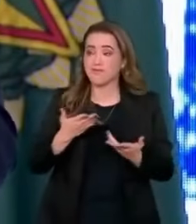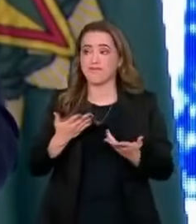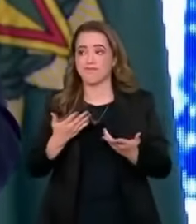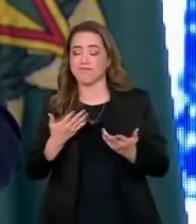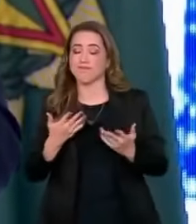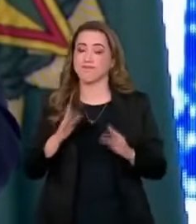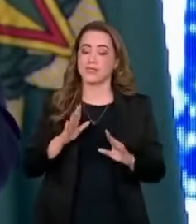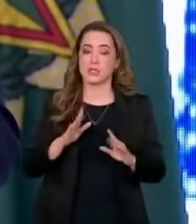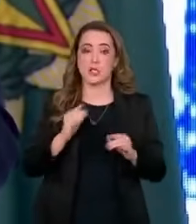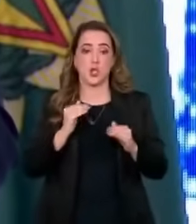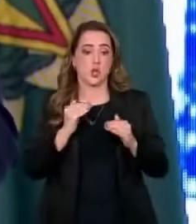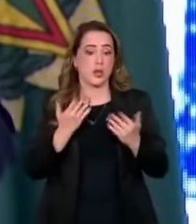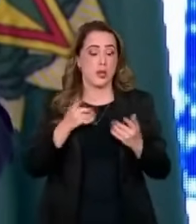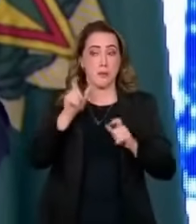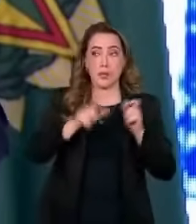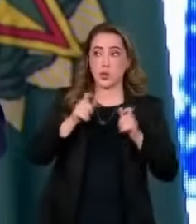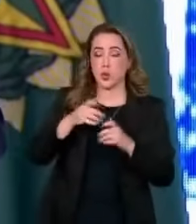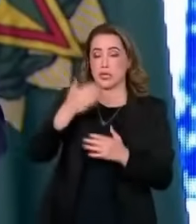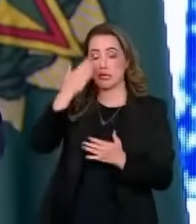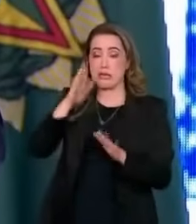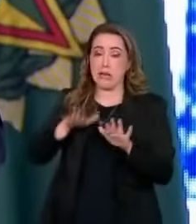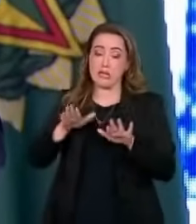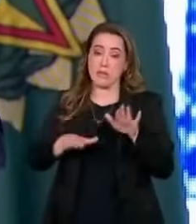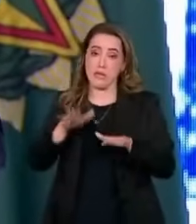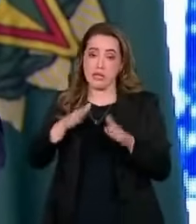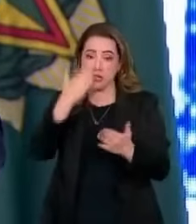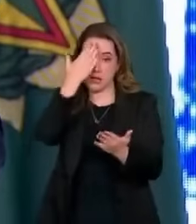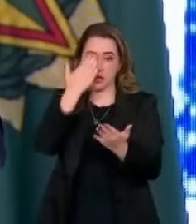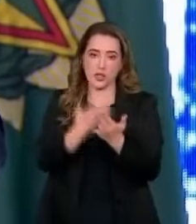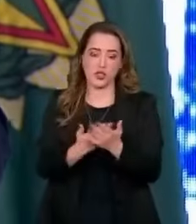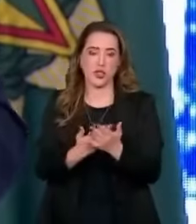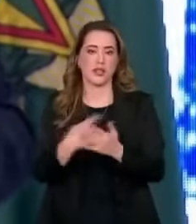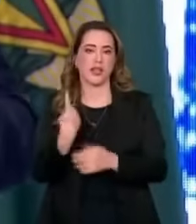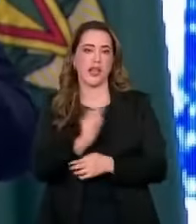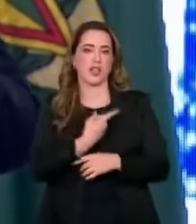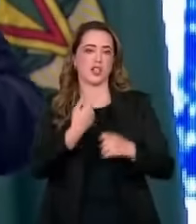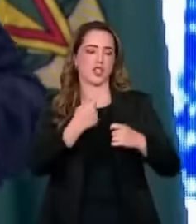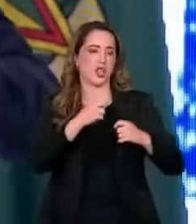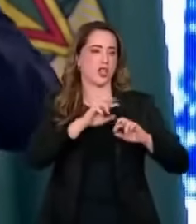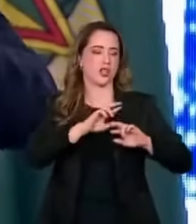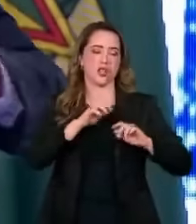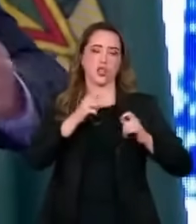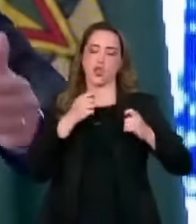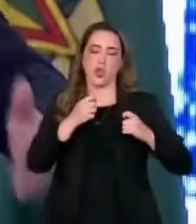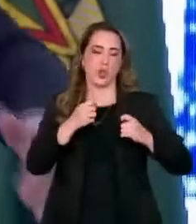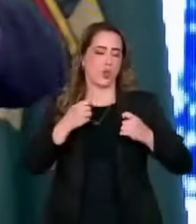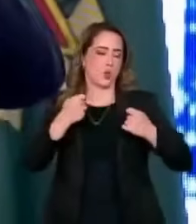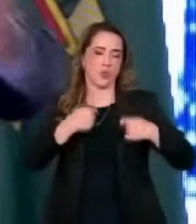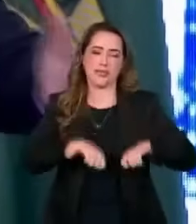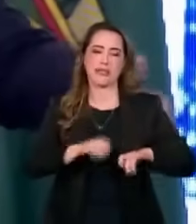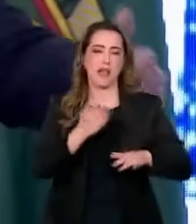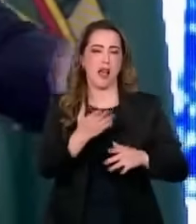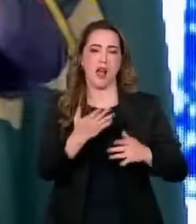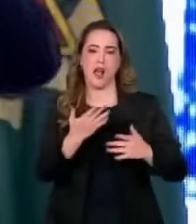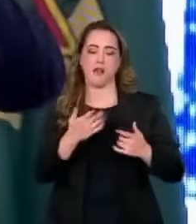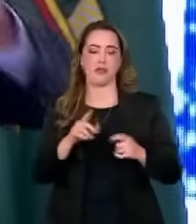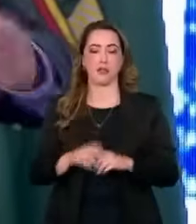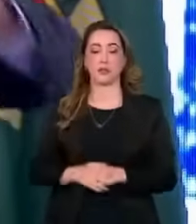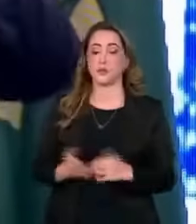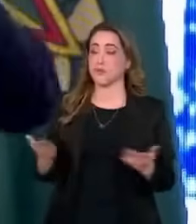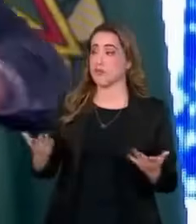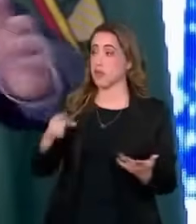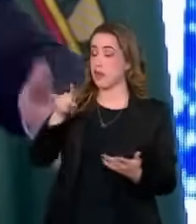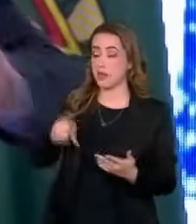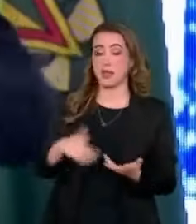muita gente que acha que a gente não deveria fazer isso. Aliás, tem muita gente que acha que as crianças nem deveriam